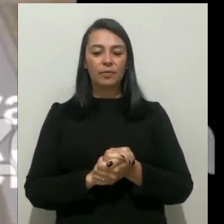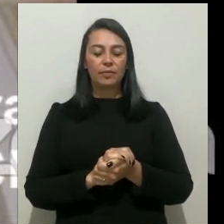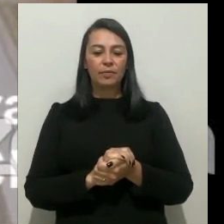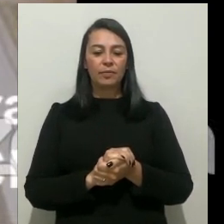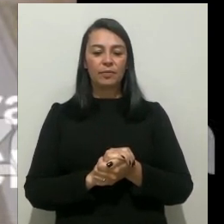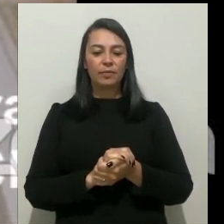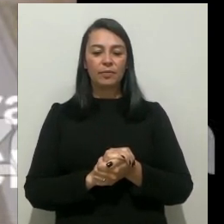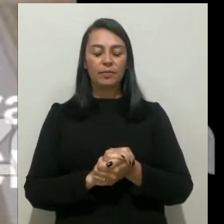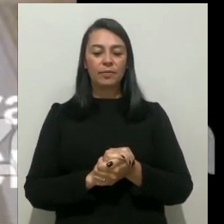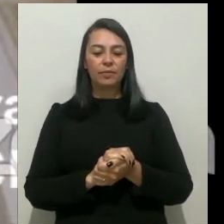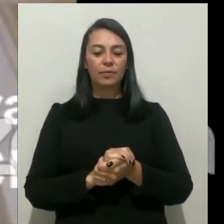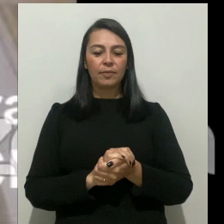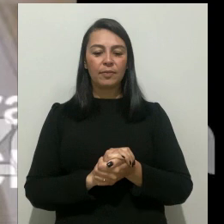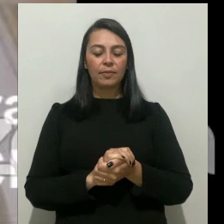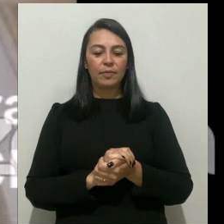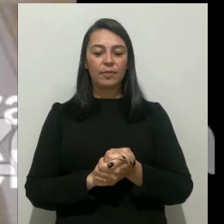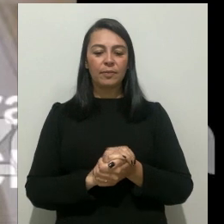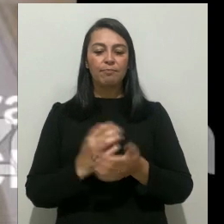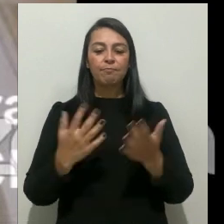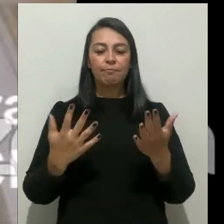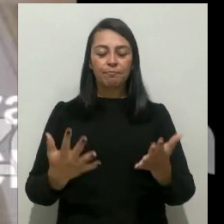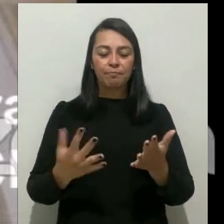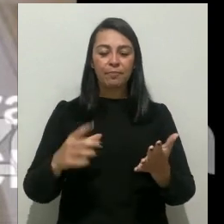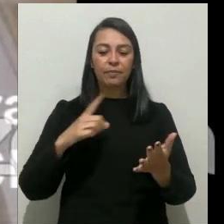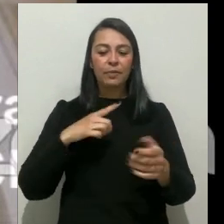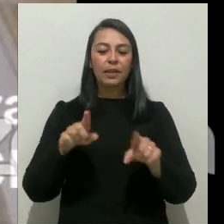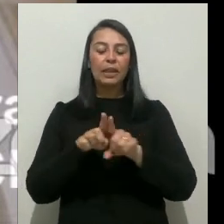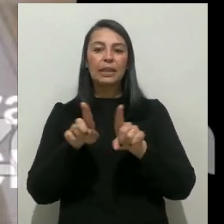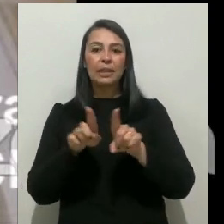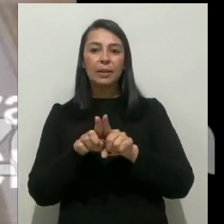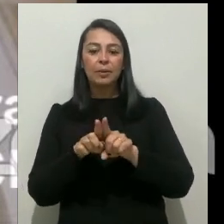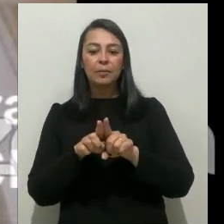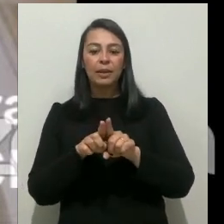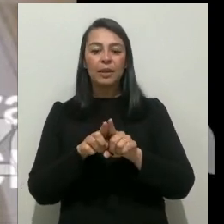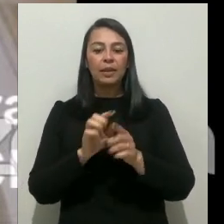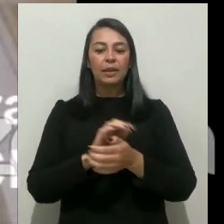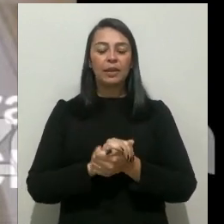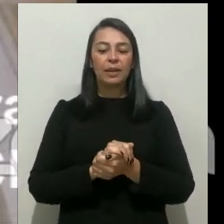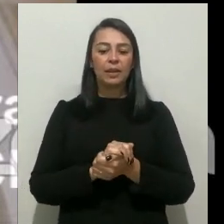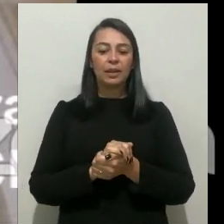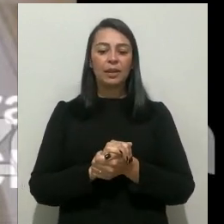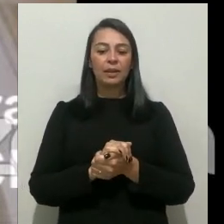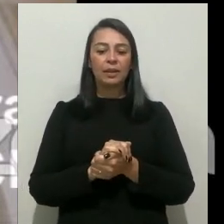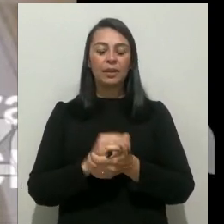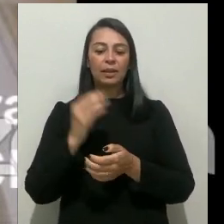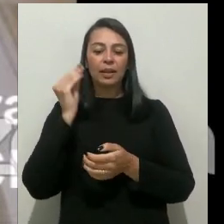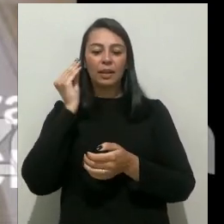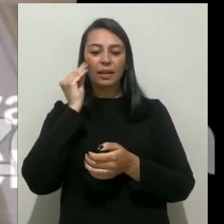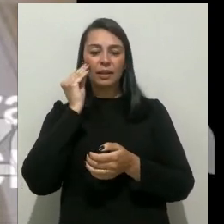maioria é à noite. E aí, eu sei, né, tentando, claro, manter tudo hoje,